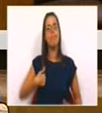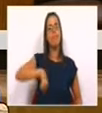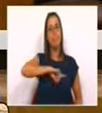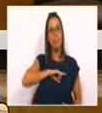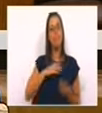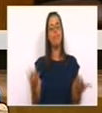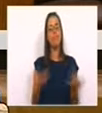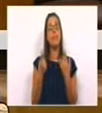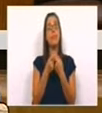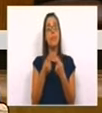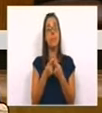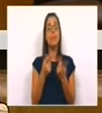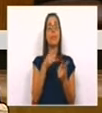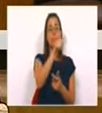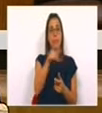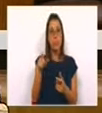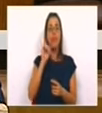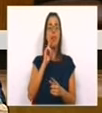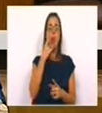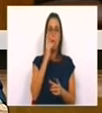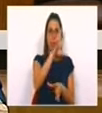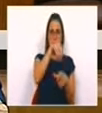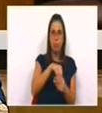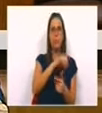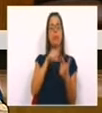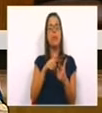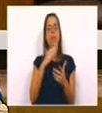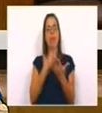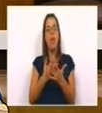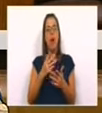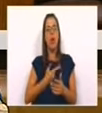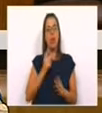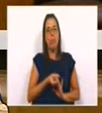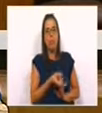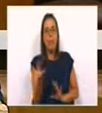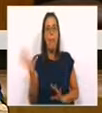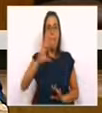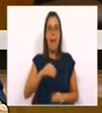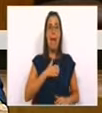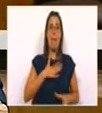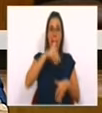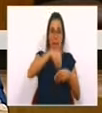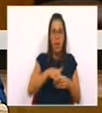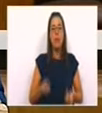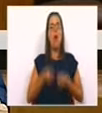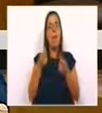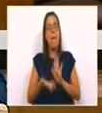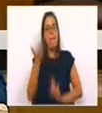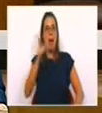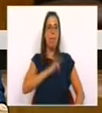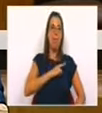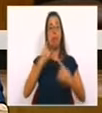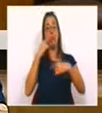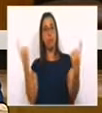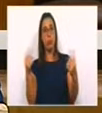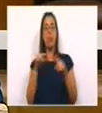que aproximar atores na valorização do conhecimento, aumentar o número de doutorados nas empresas, aumentar o investimento privado e